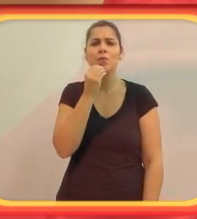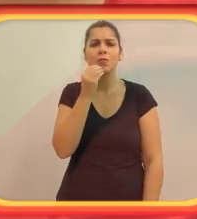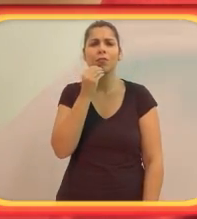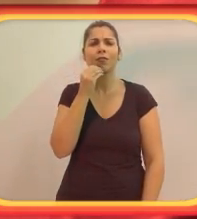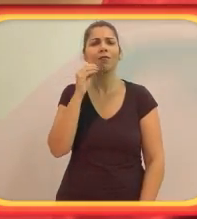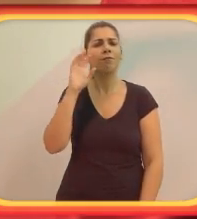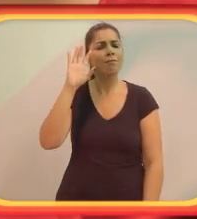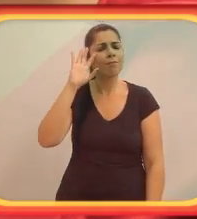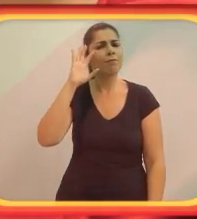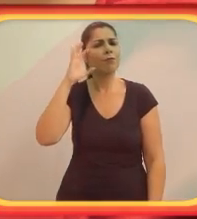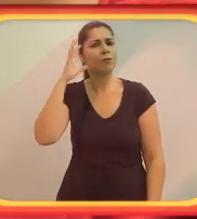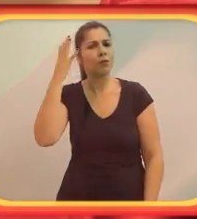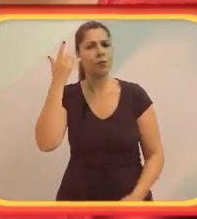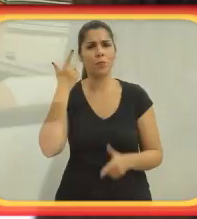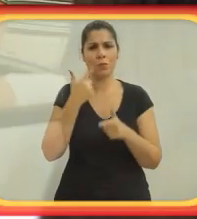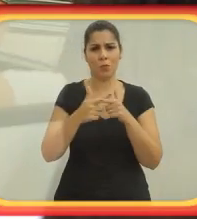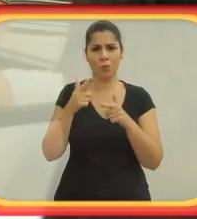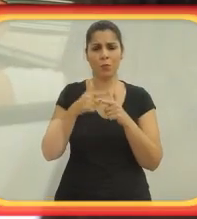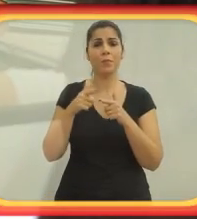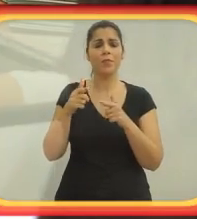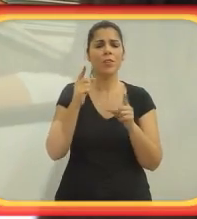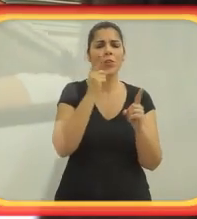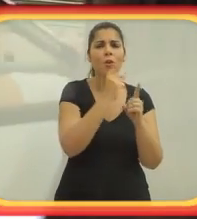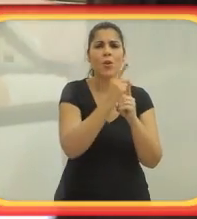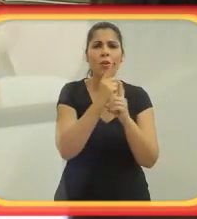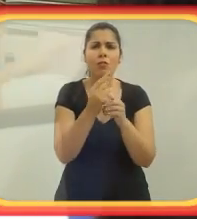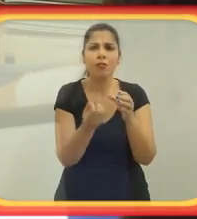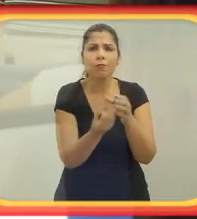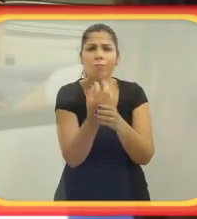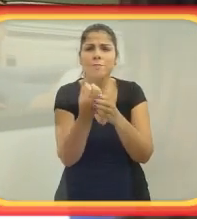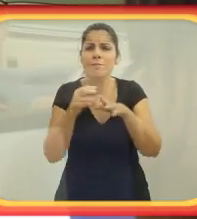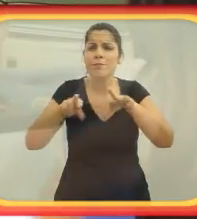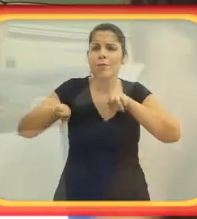ter desafios onde ela pudesse